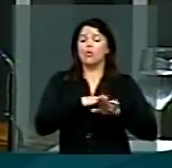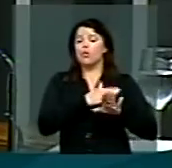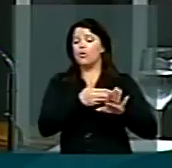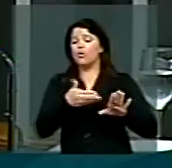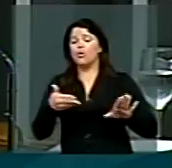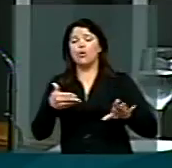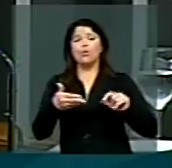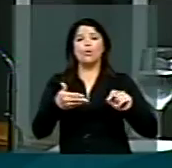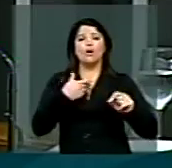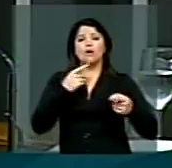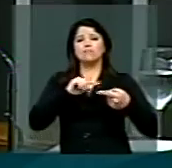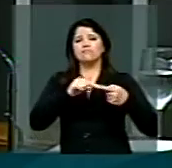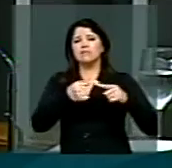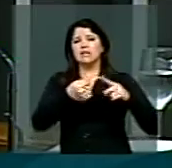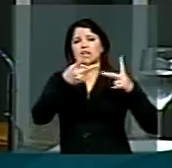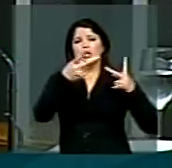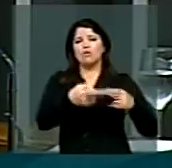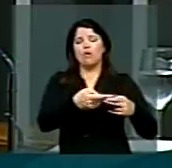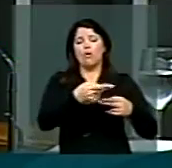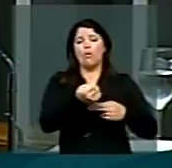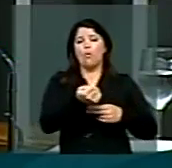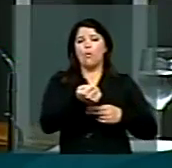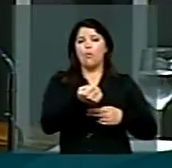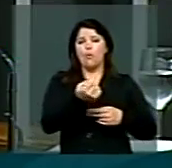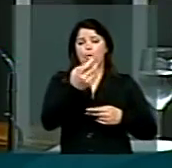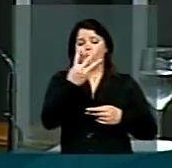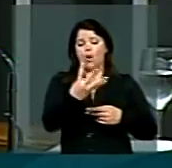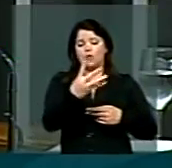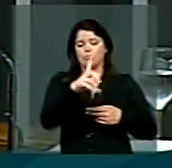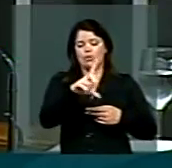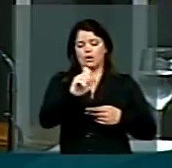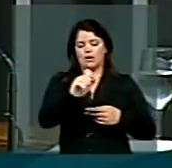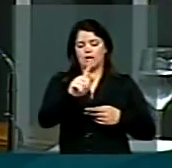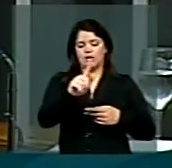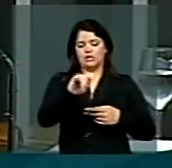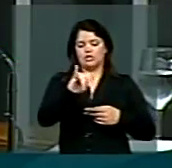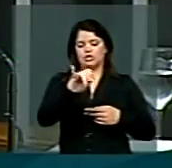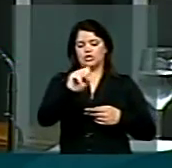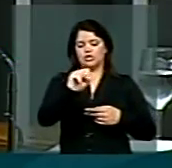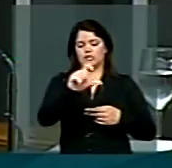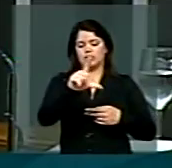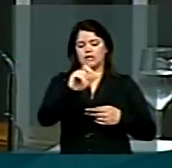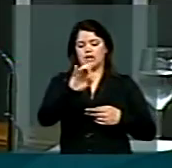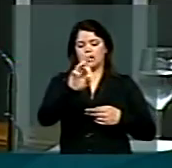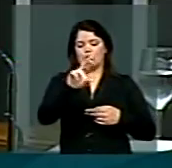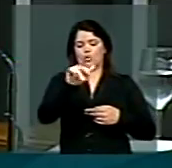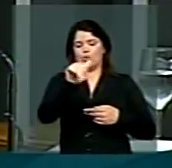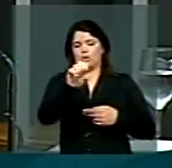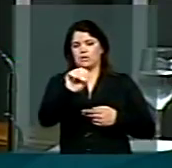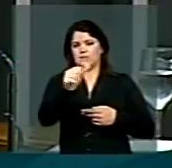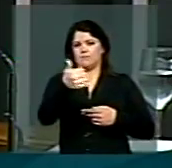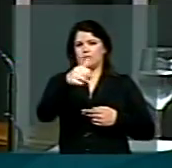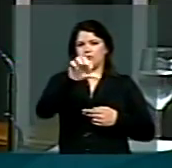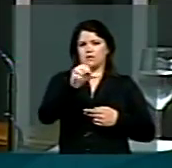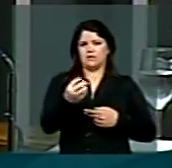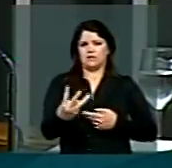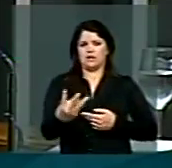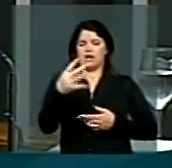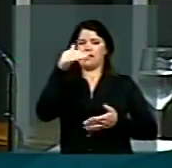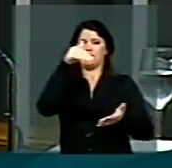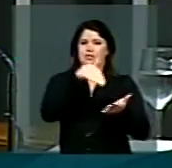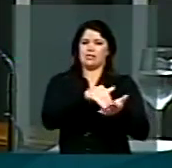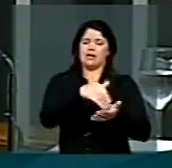período correspondente a 4 legislaturas, que vão de 1963